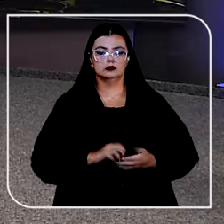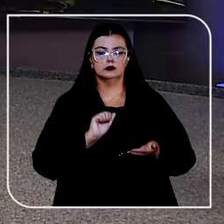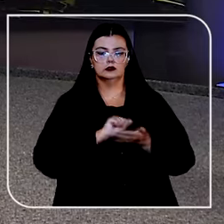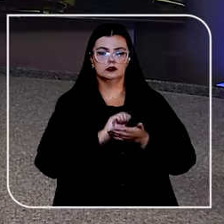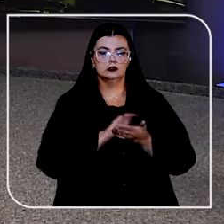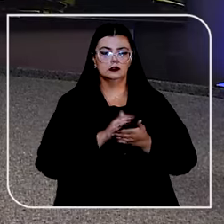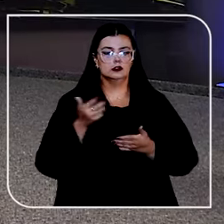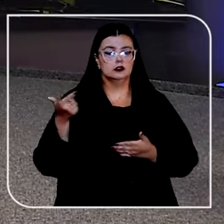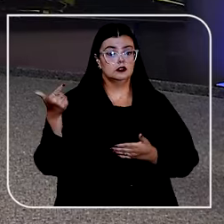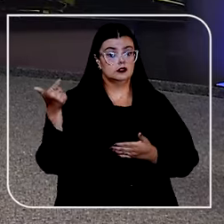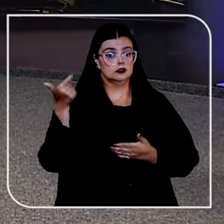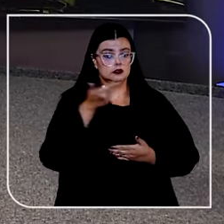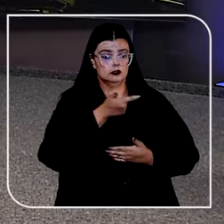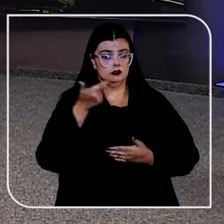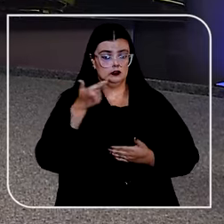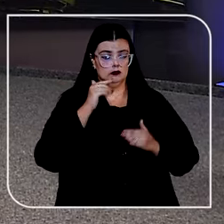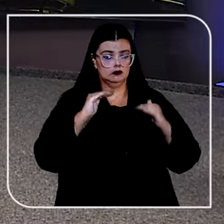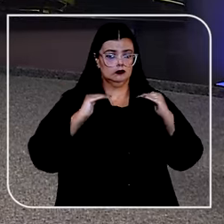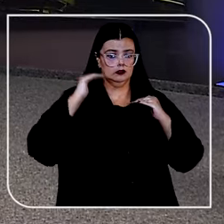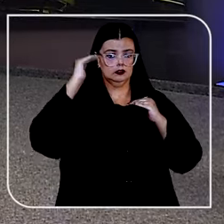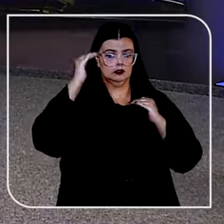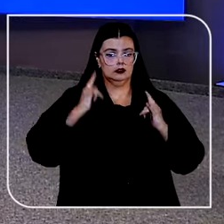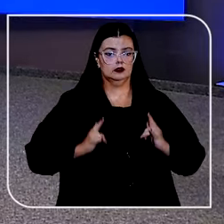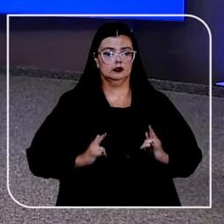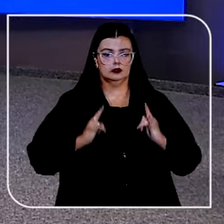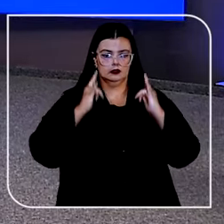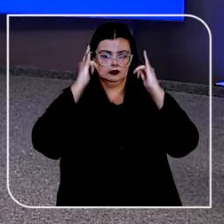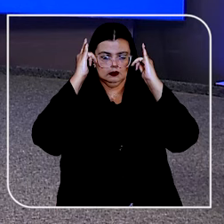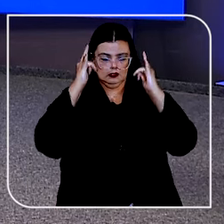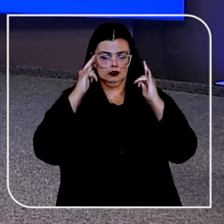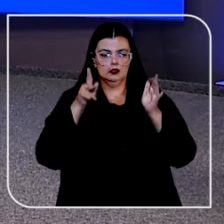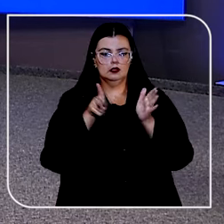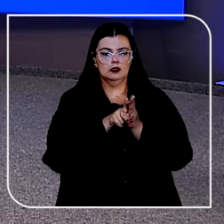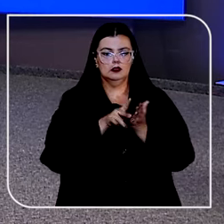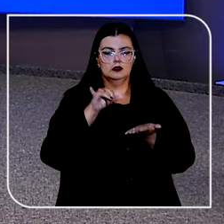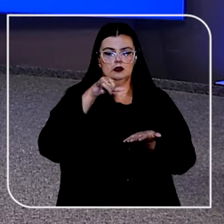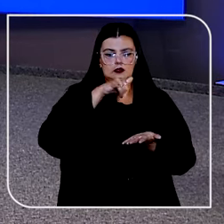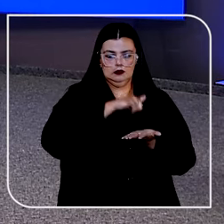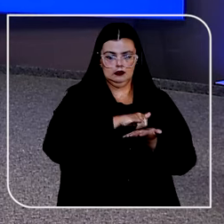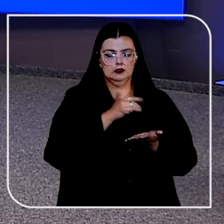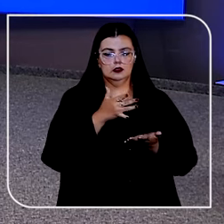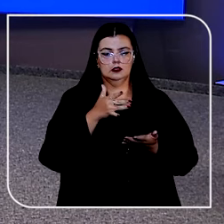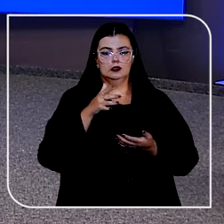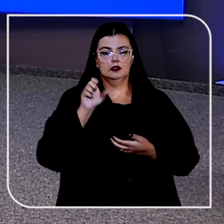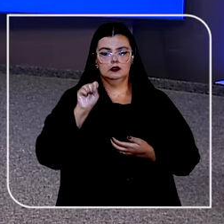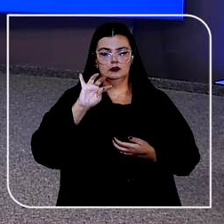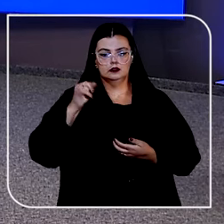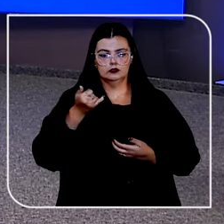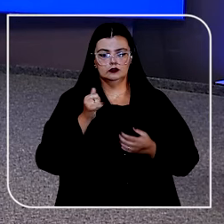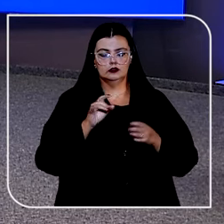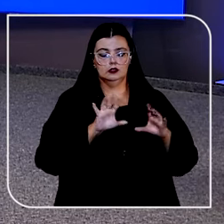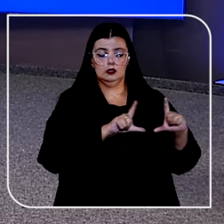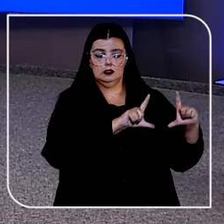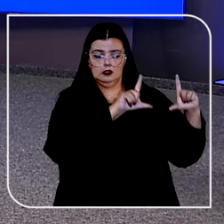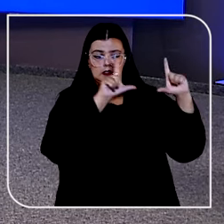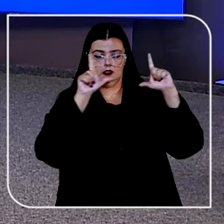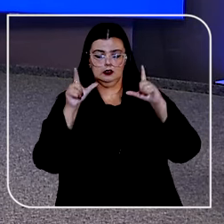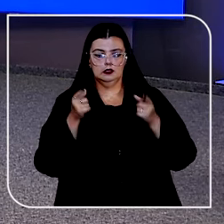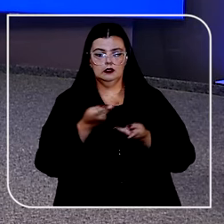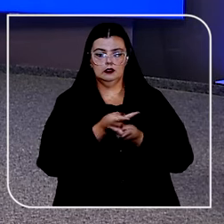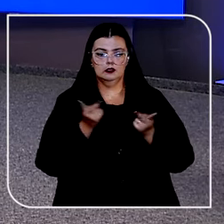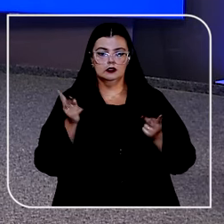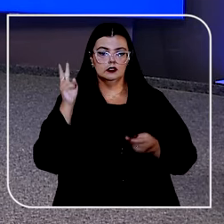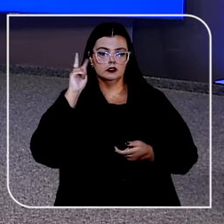montada no segundo andar do edifício dos plenários na sede do Superior Tribunal de Justiça a exposição pode ser